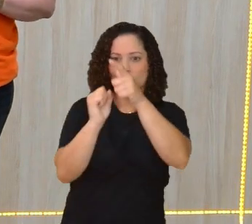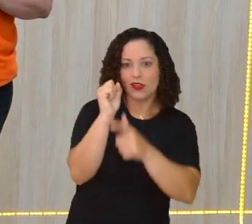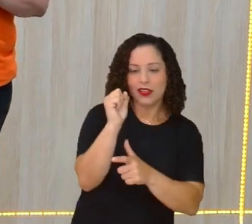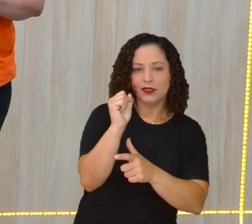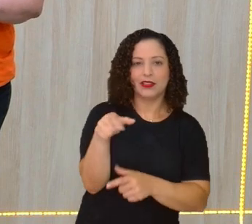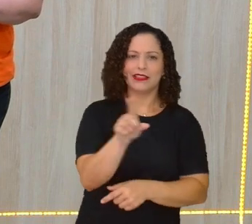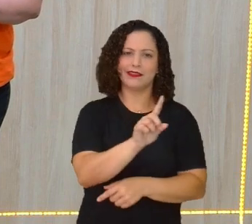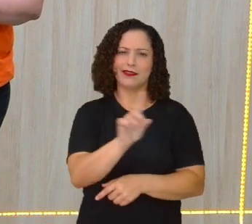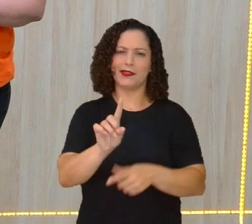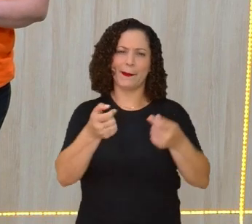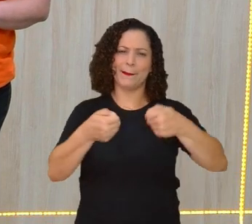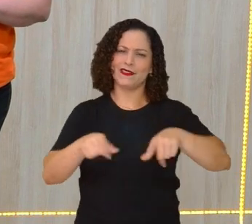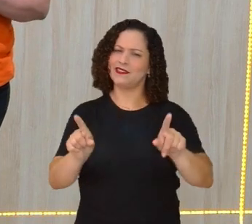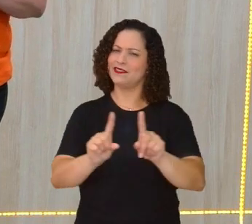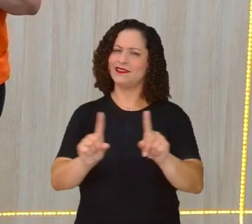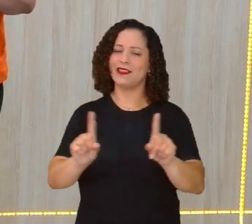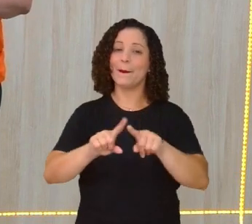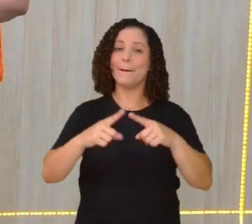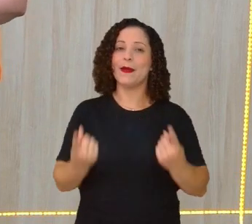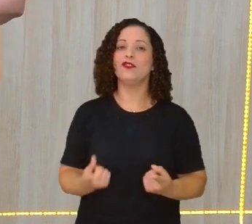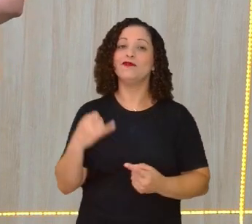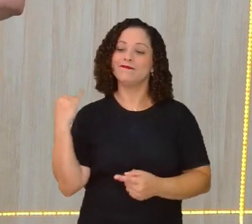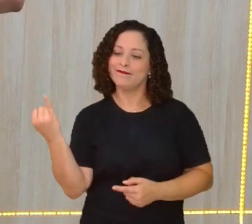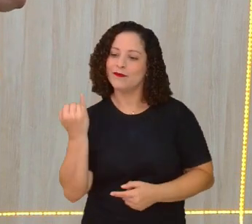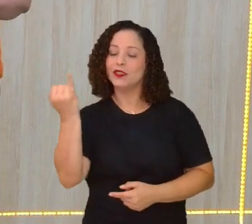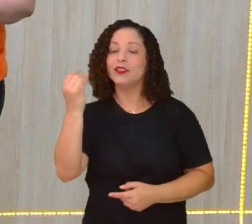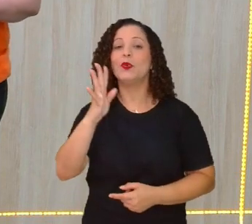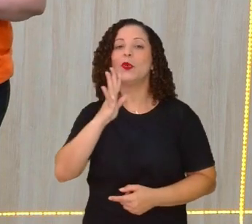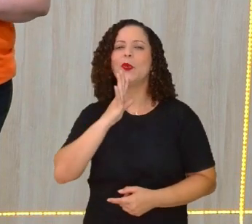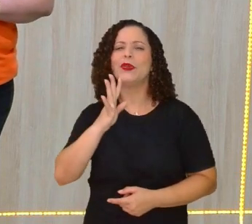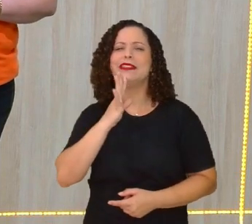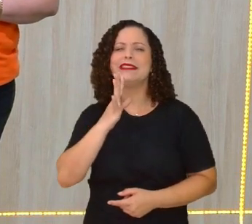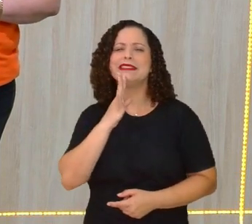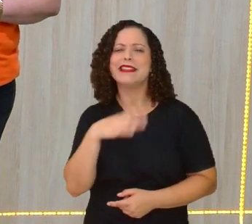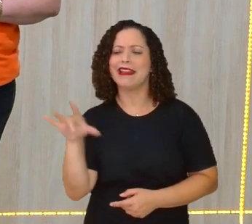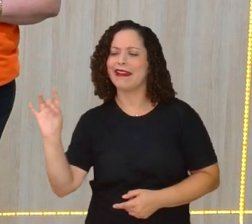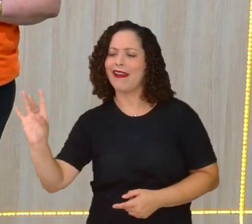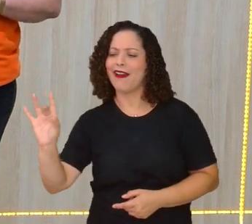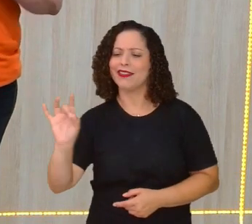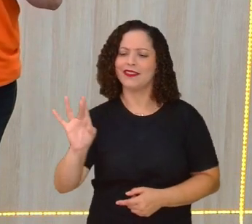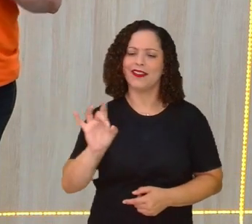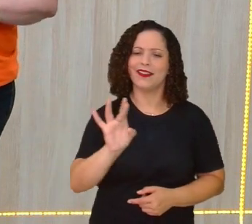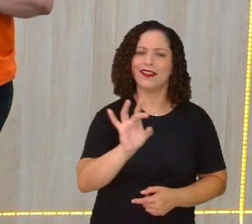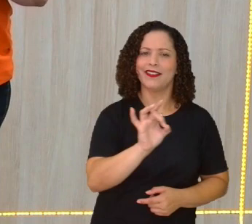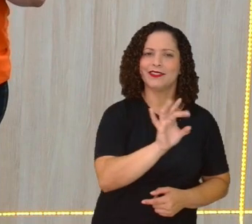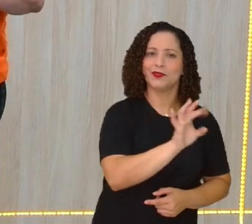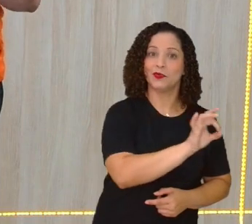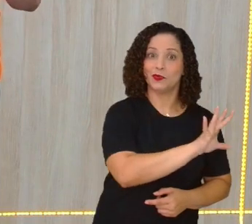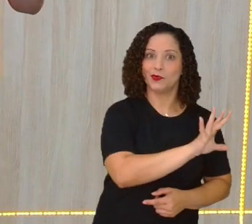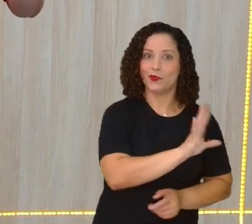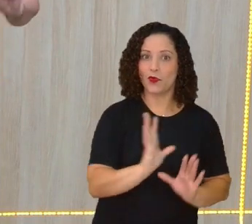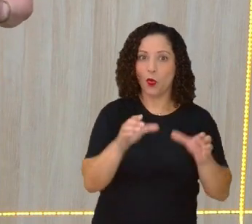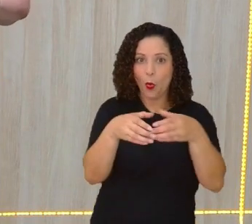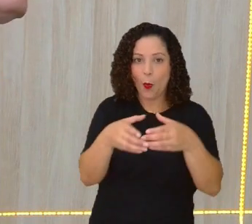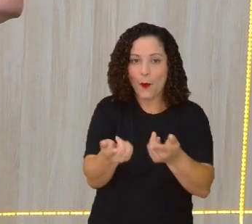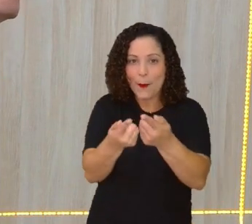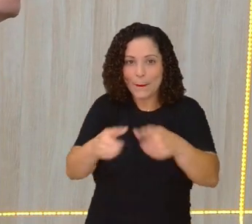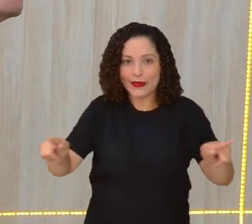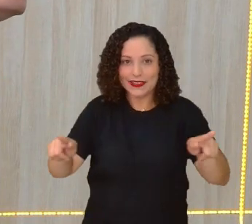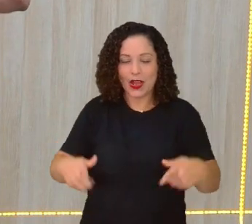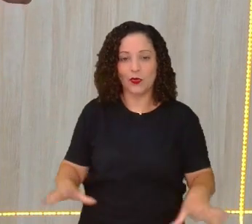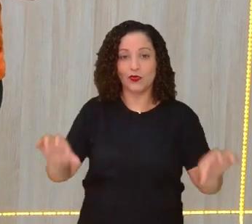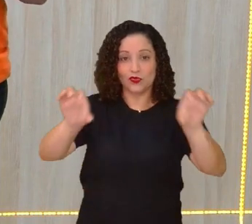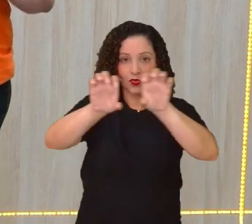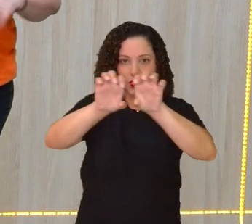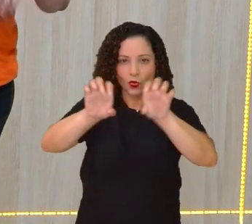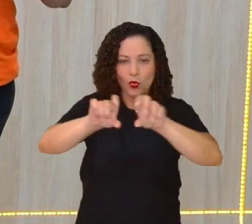Mas o importante é que vocês identifiquem essas classes gramaticais dentro da sua estrutura, não é?